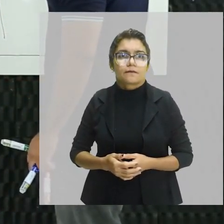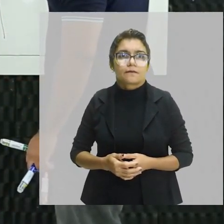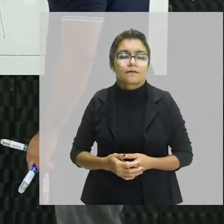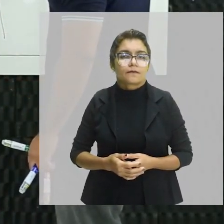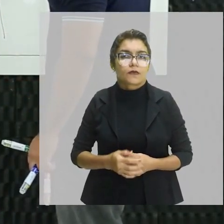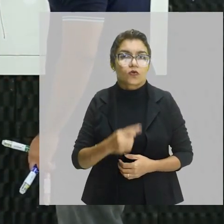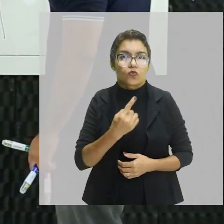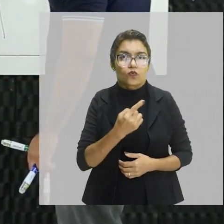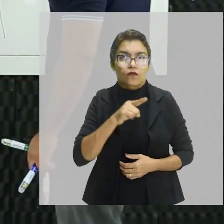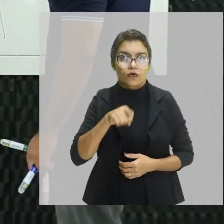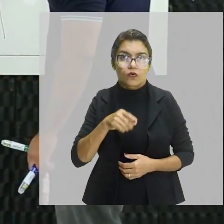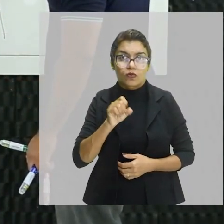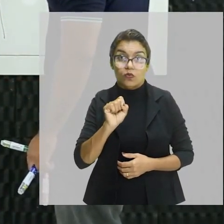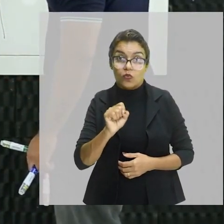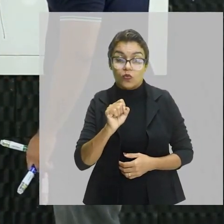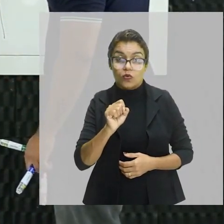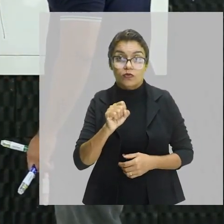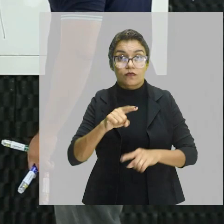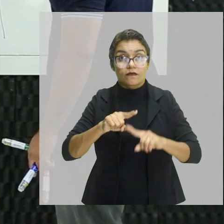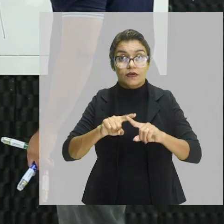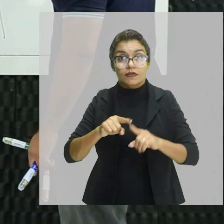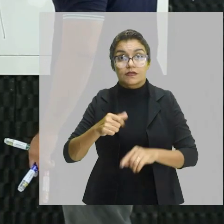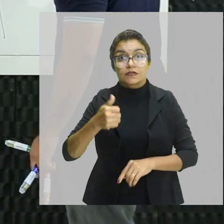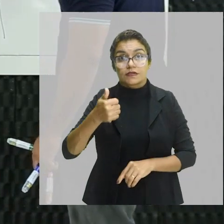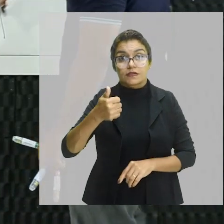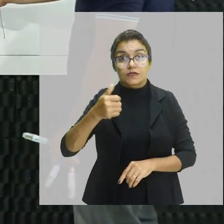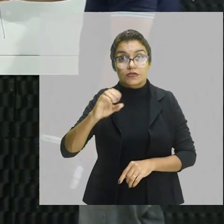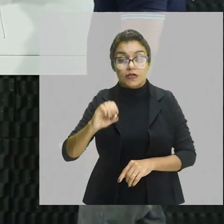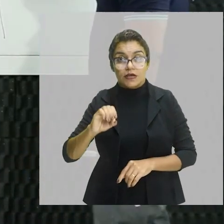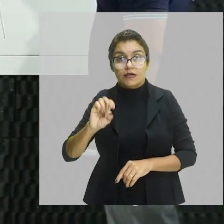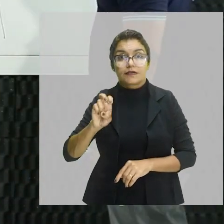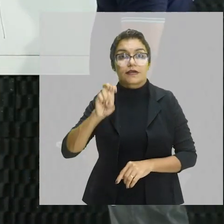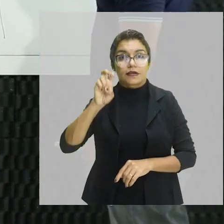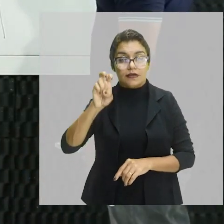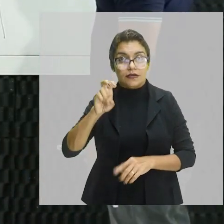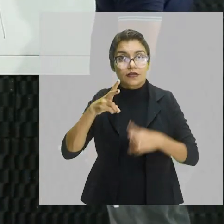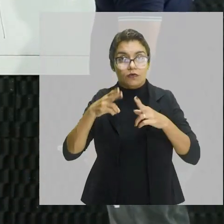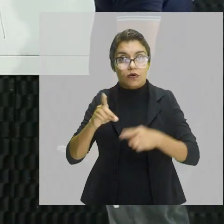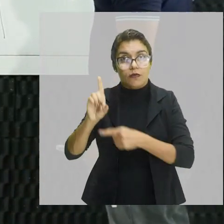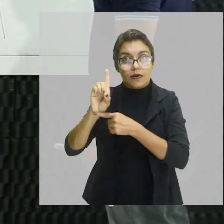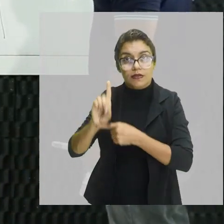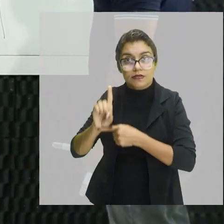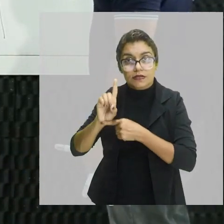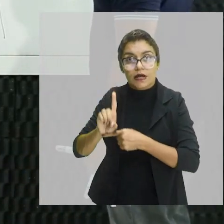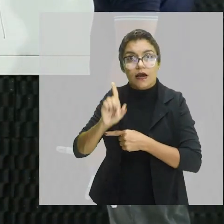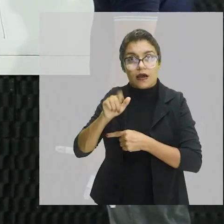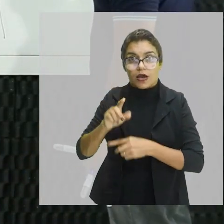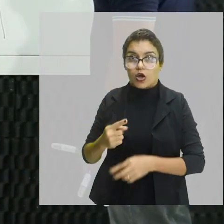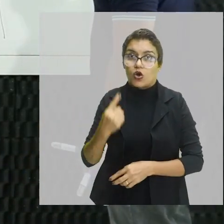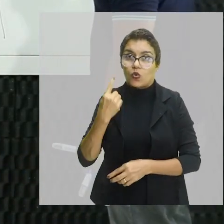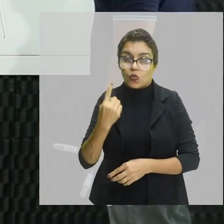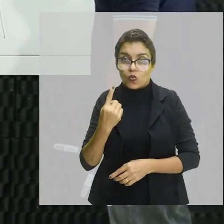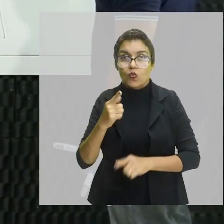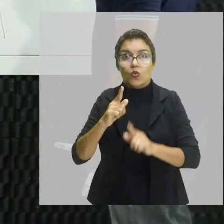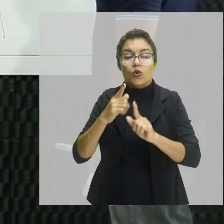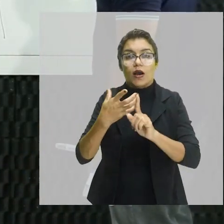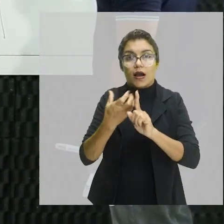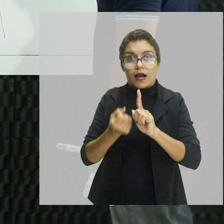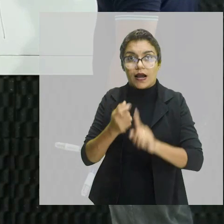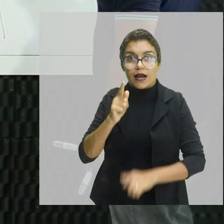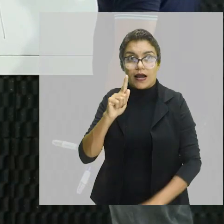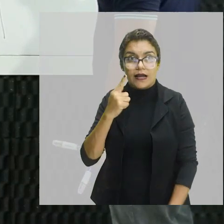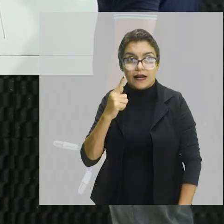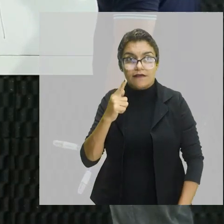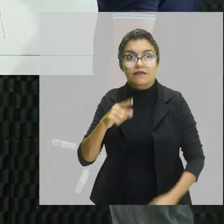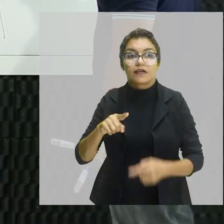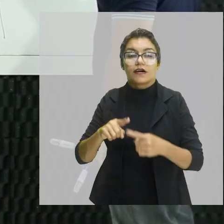dar 1,8 vezes 10 à quinta, vai ser igual a densidade, que é 1, né? A gravidade é 10,